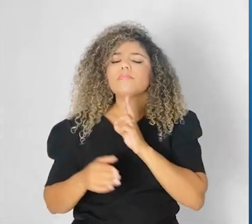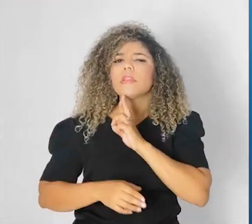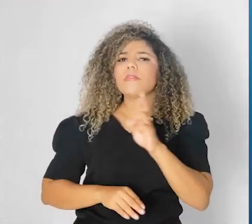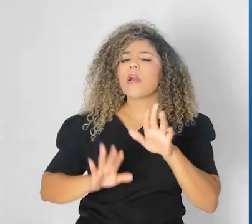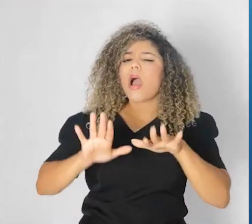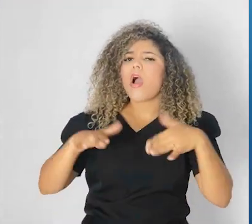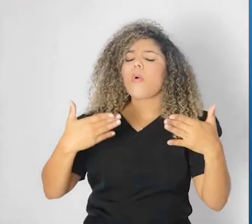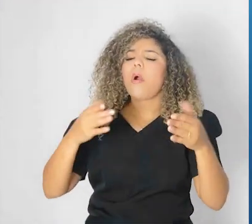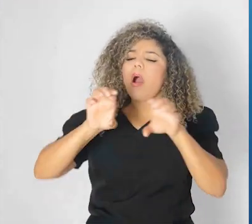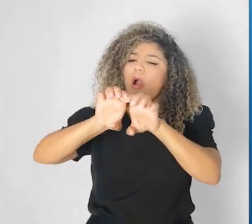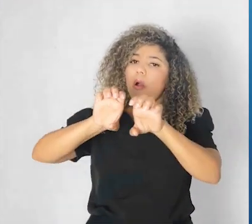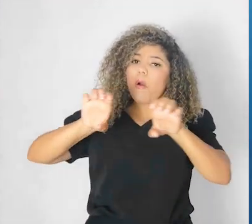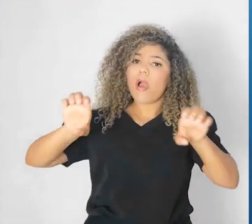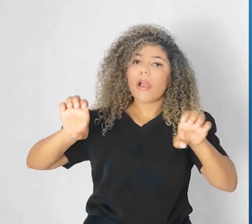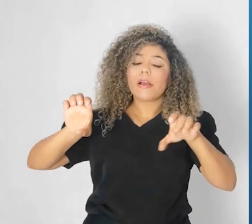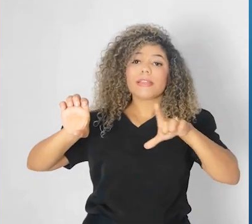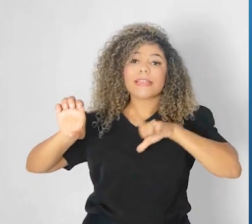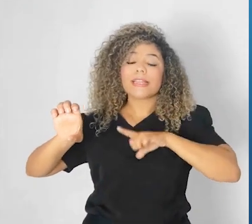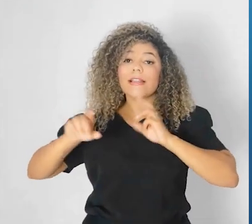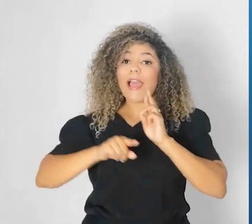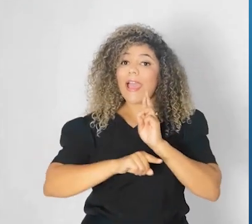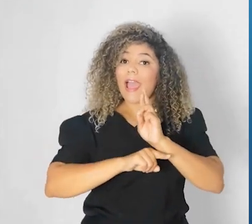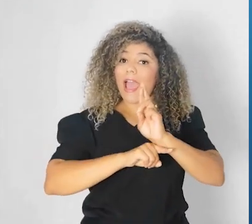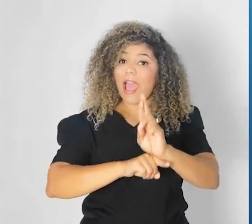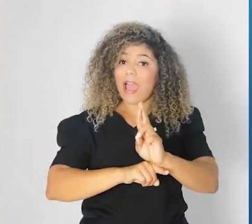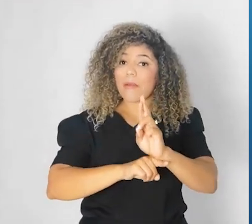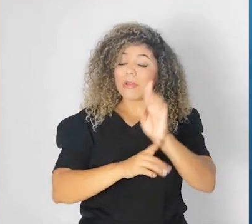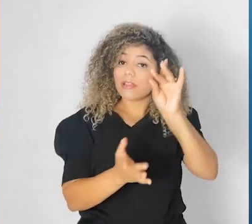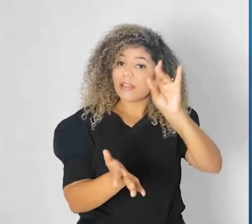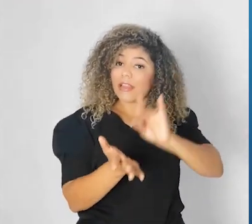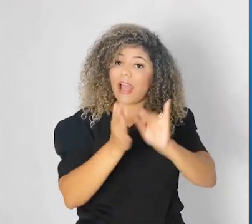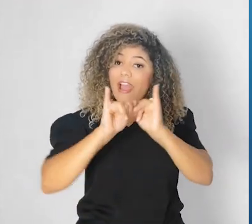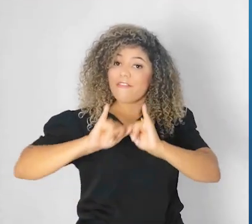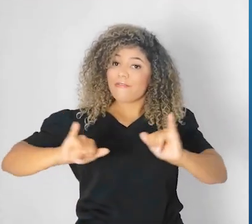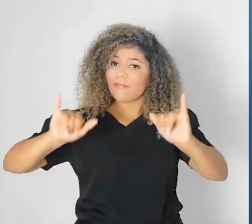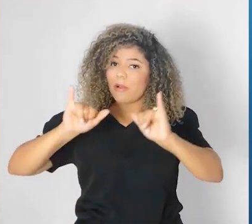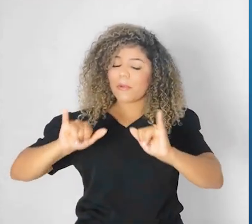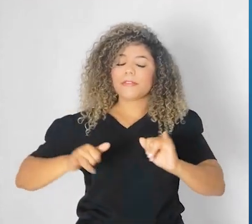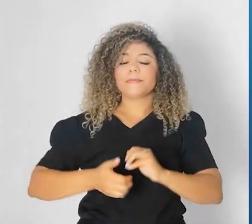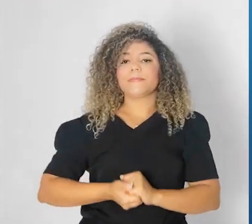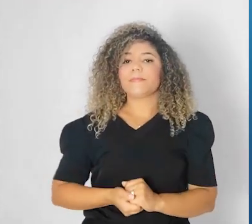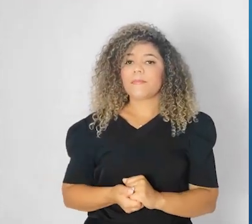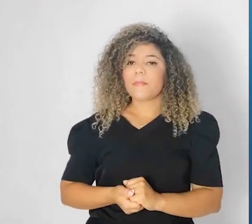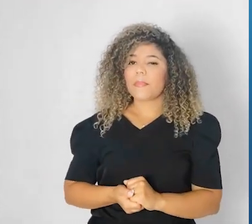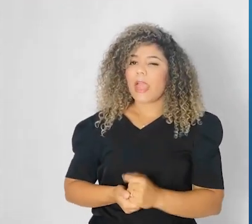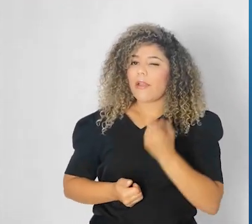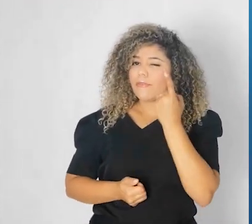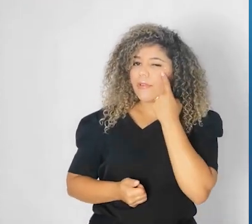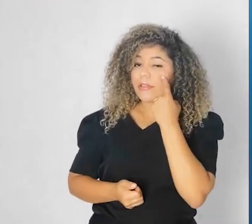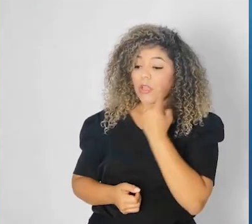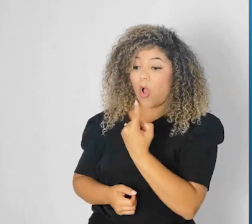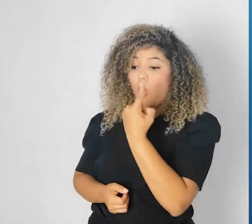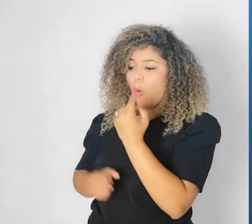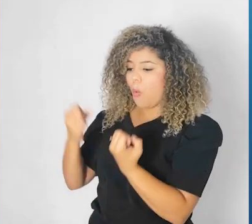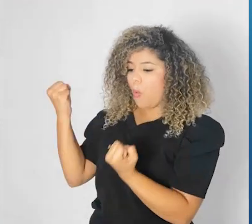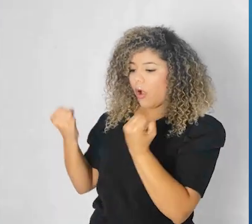x e y que representa esse fato? Olha, um carro,